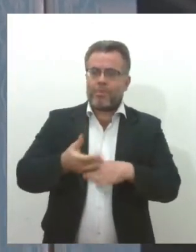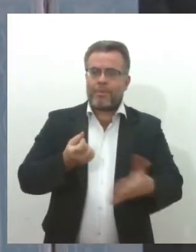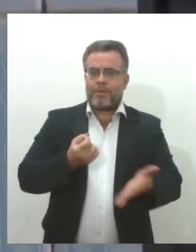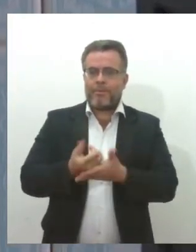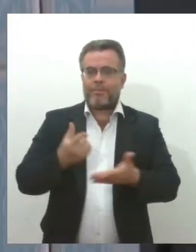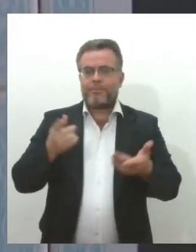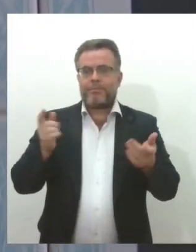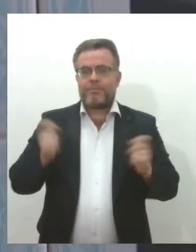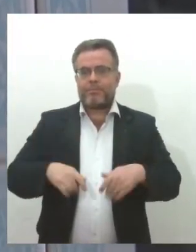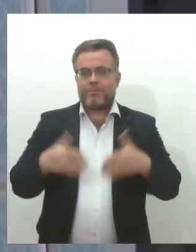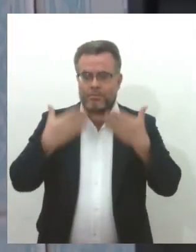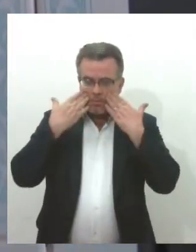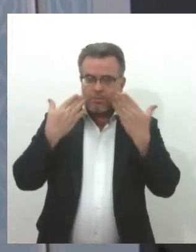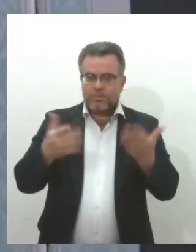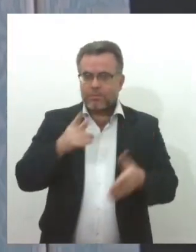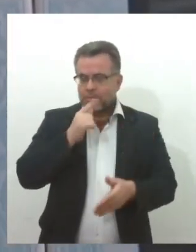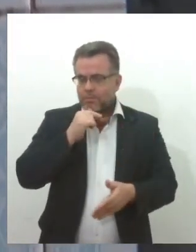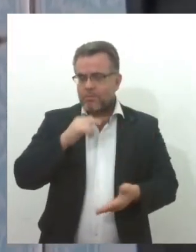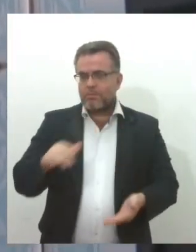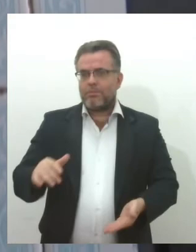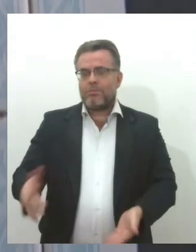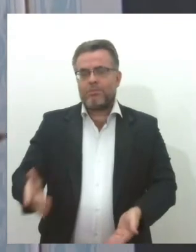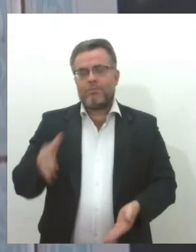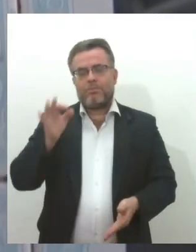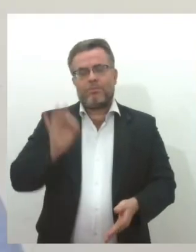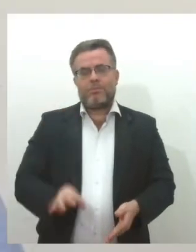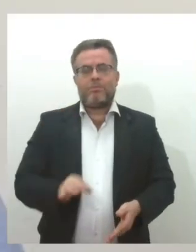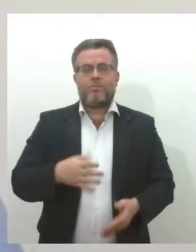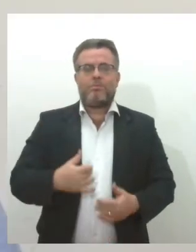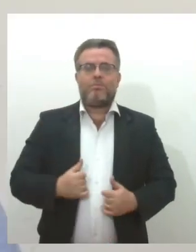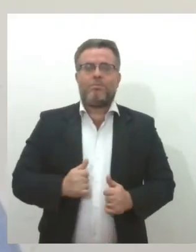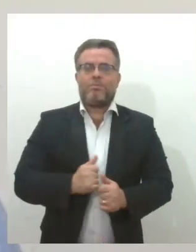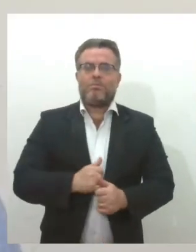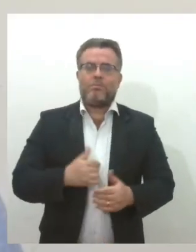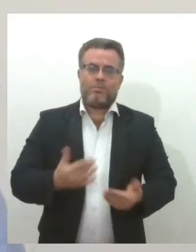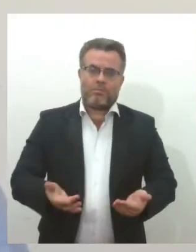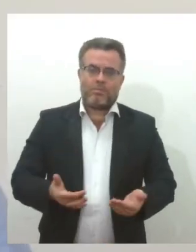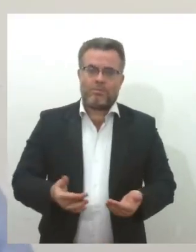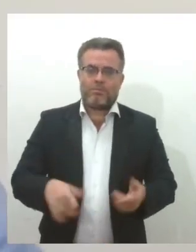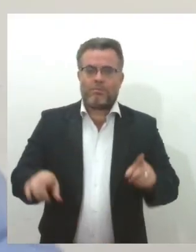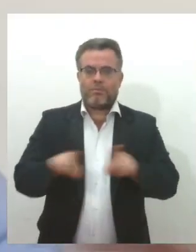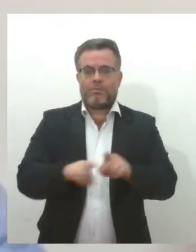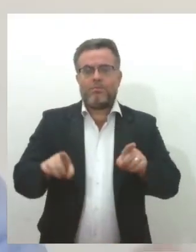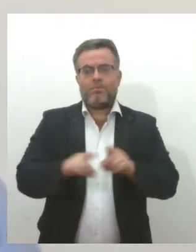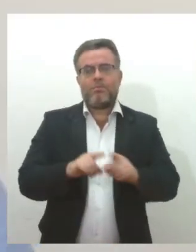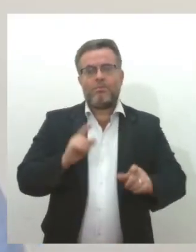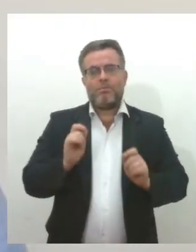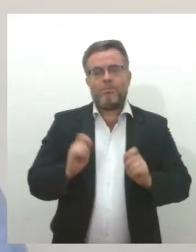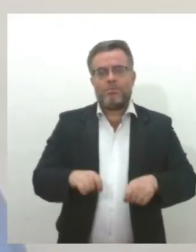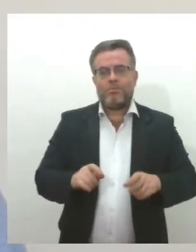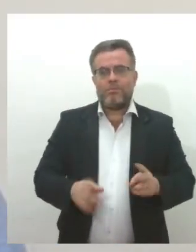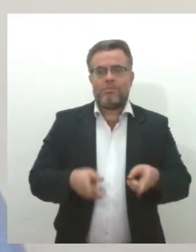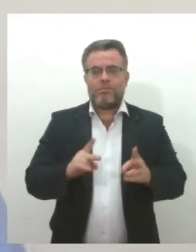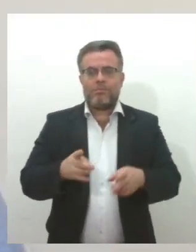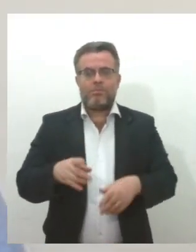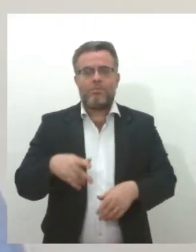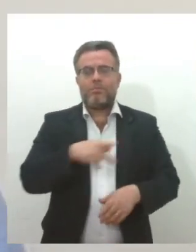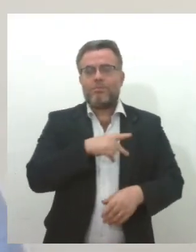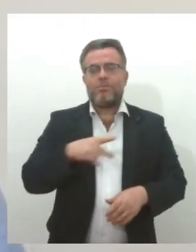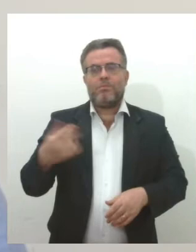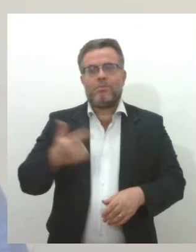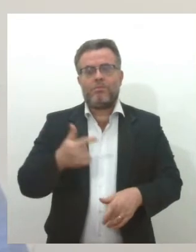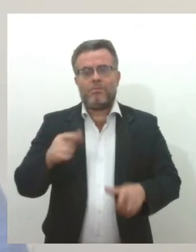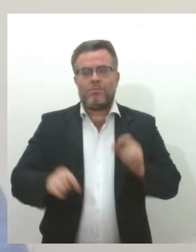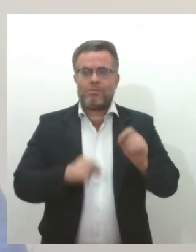visível água potável e filtrada vamos também houve o vice-presidente da Associação